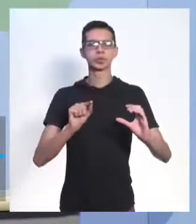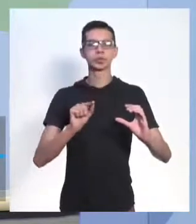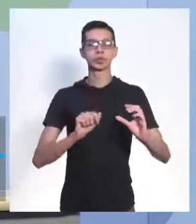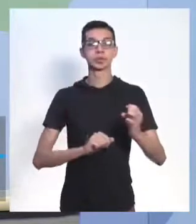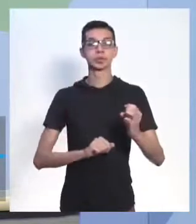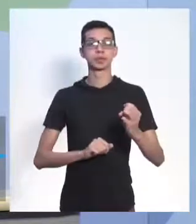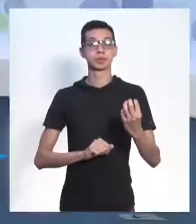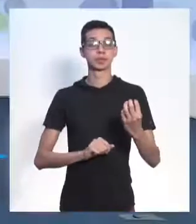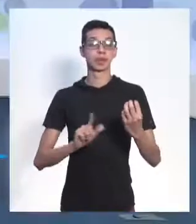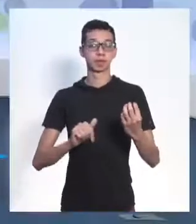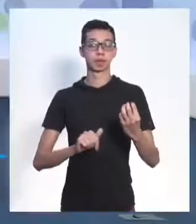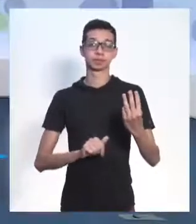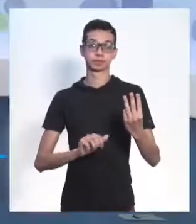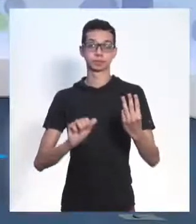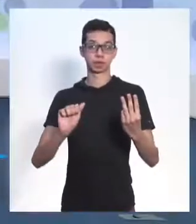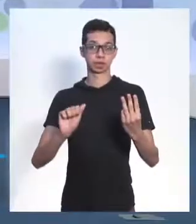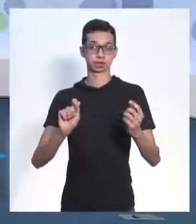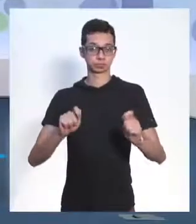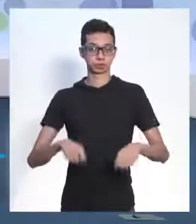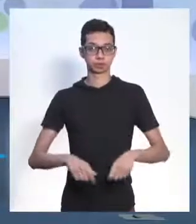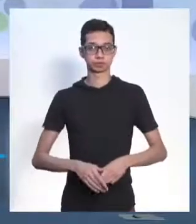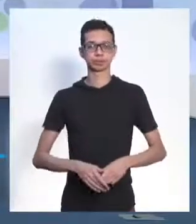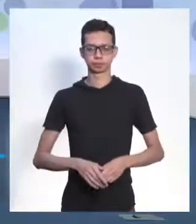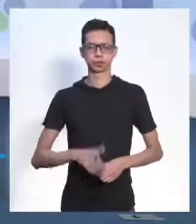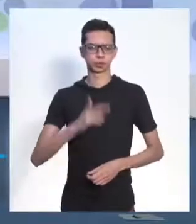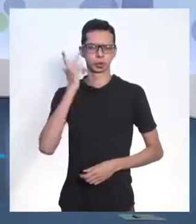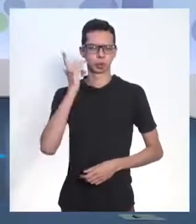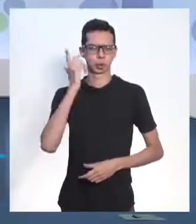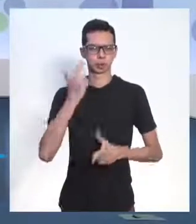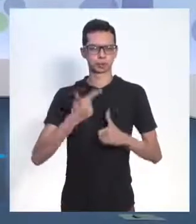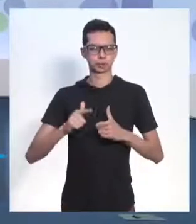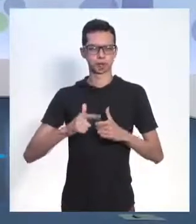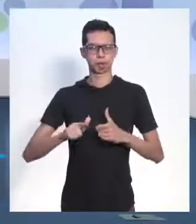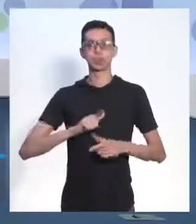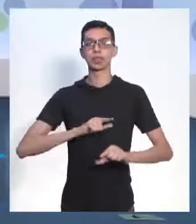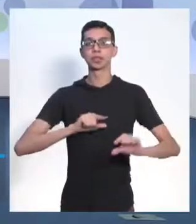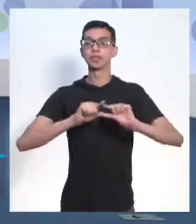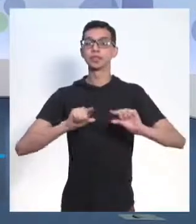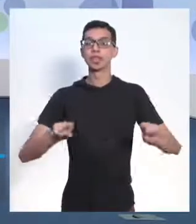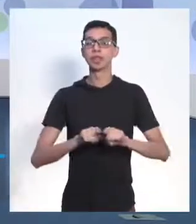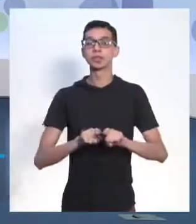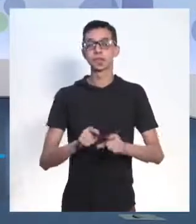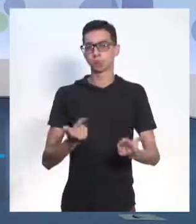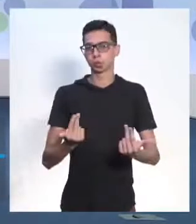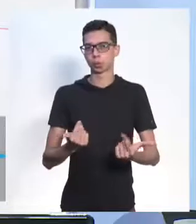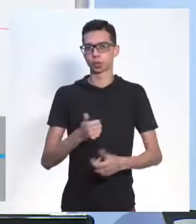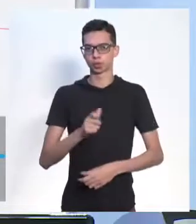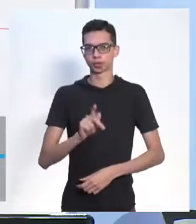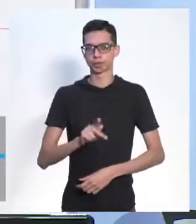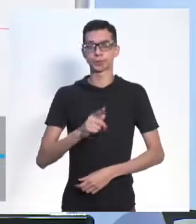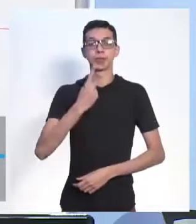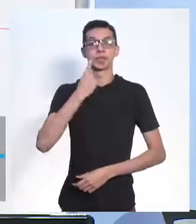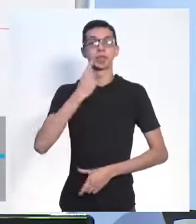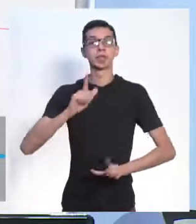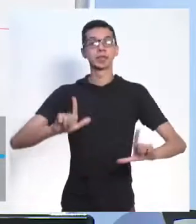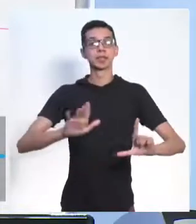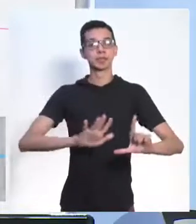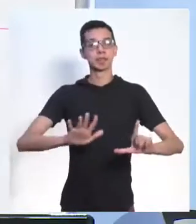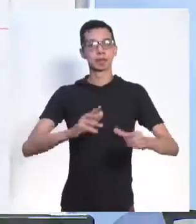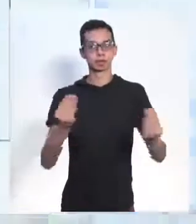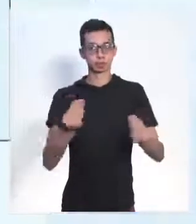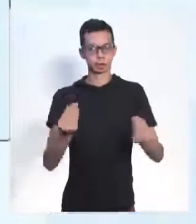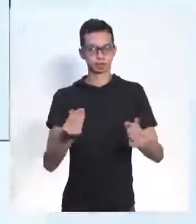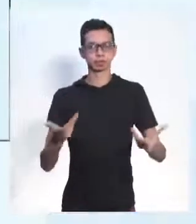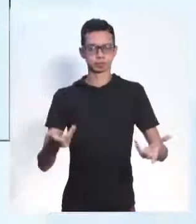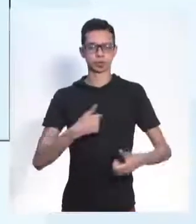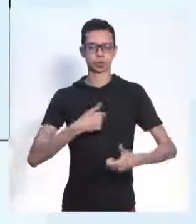3A. Isso, podia repetir mesmo, não tem problema, que o objetivo era esse mesmo, tinha frases querendo dizer a mesma coisa, tá? Vamos ver na tela como é que fica então, e